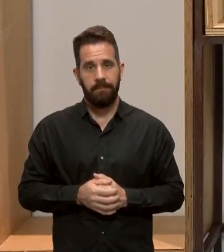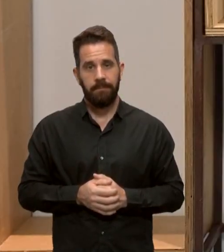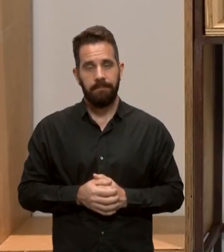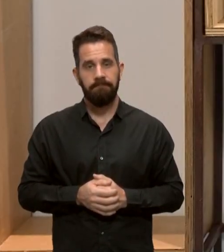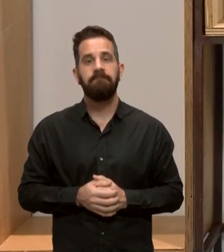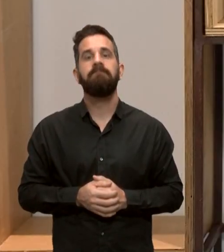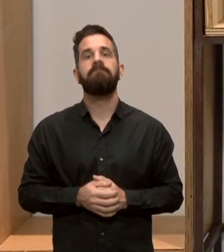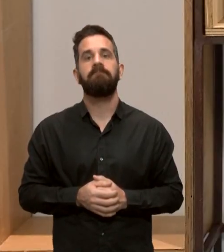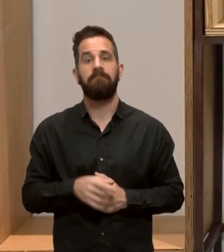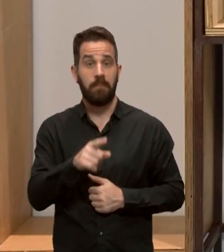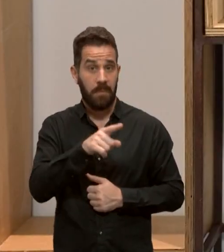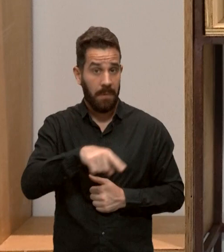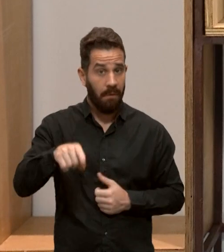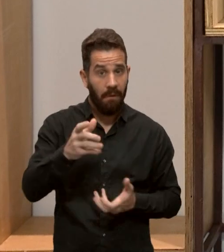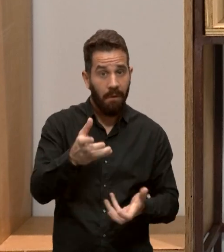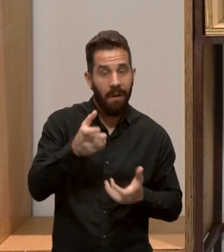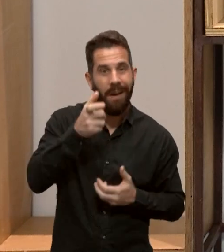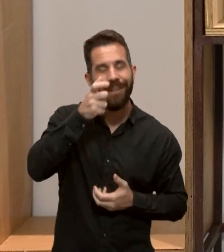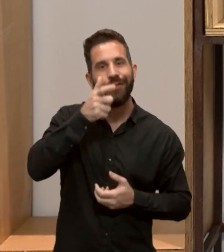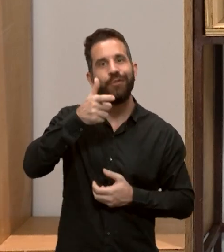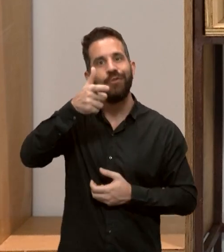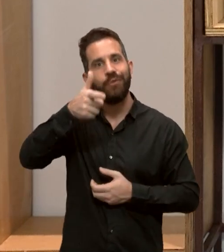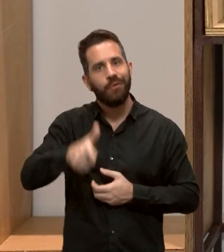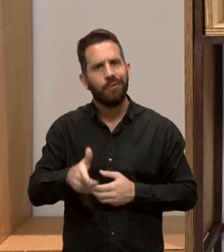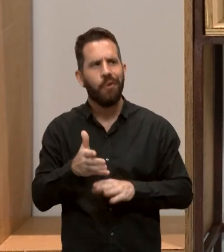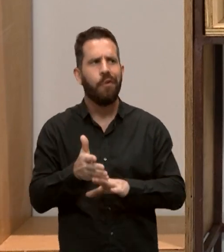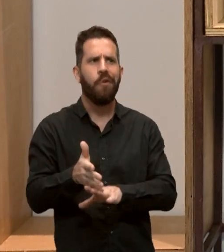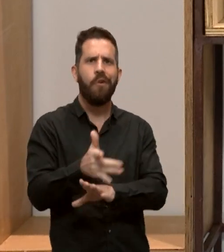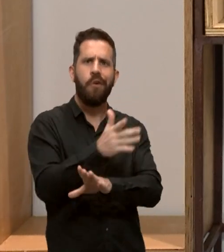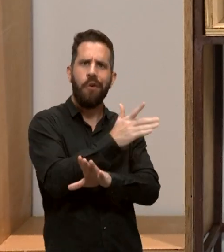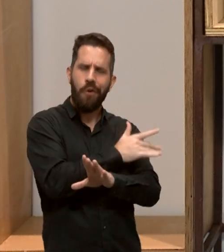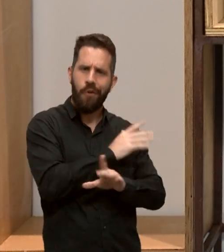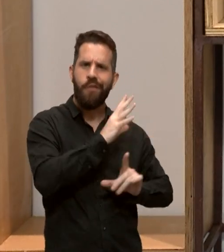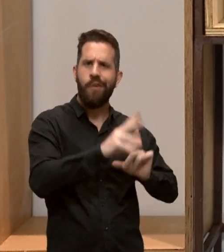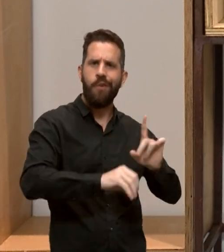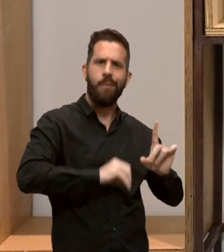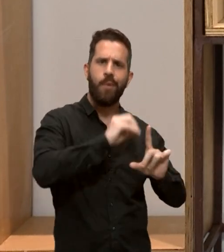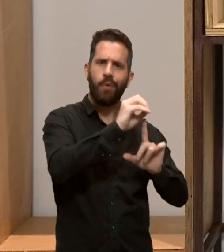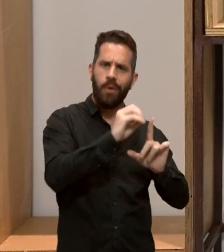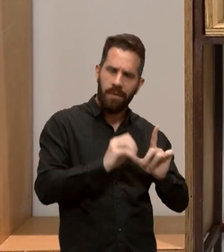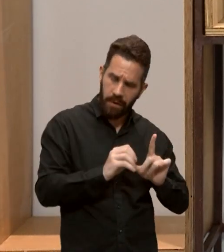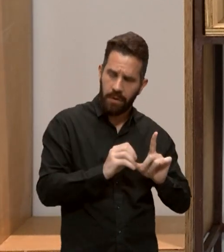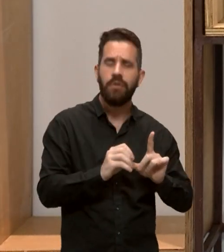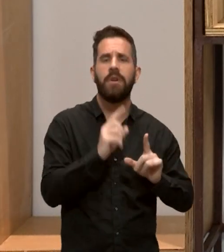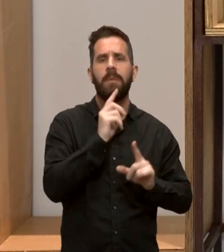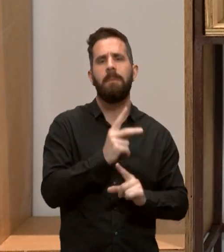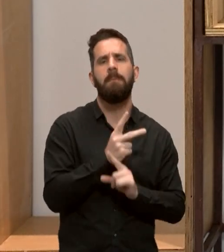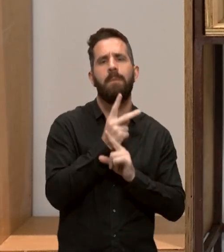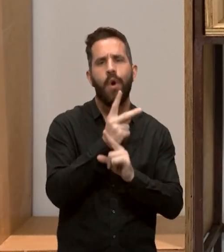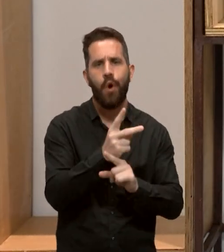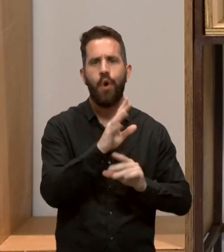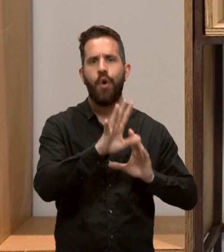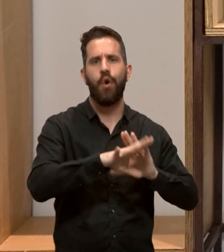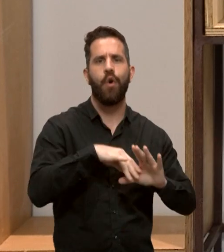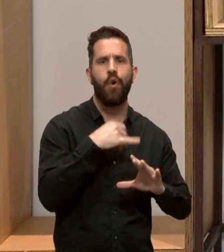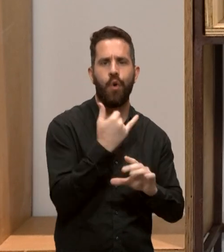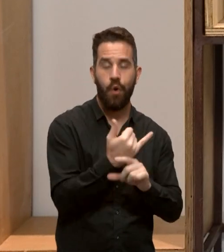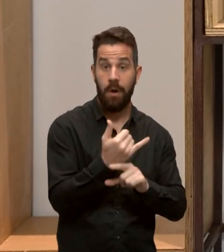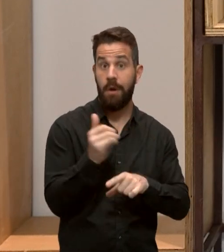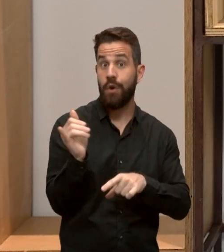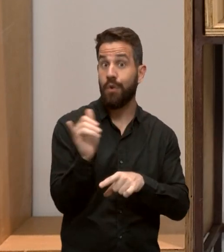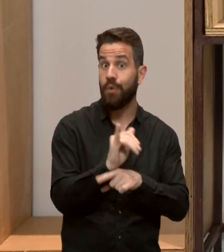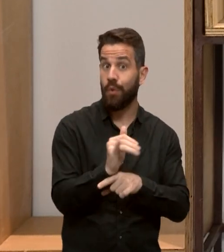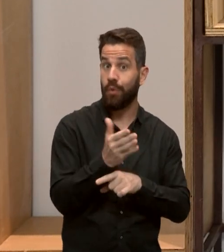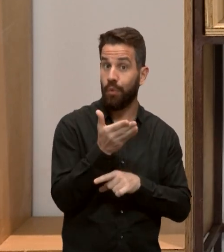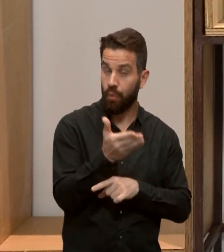E se você quiser ver ou rever qualquer episódio do Mundo UFG, é só procurar nosso canal no YouTube. Lá